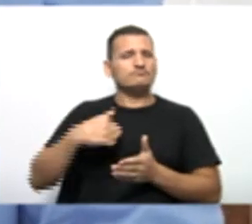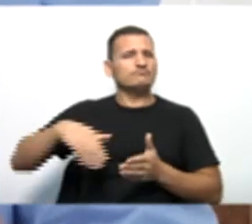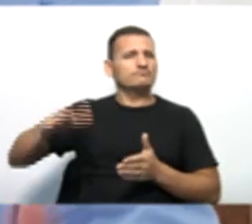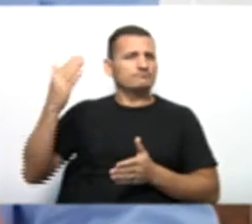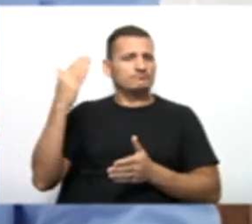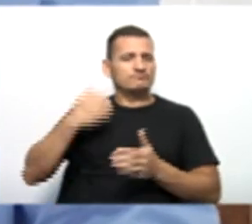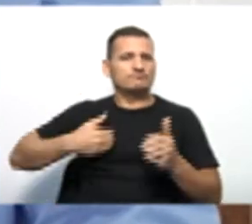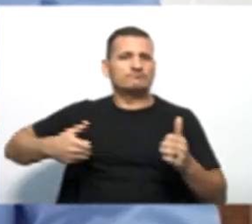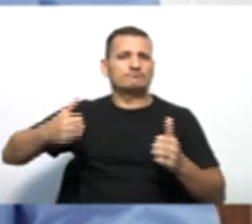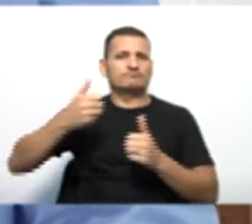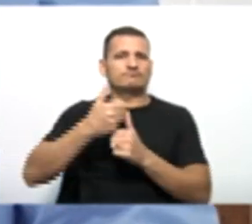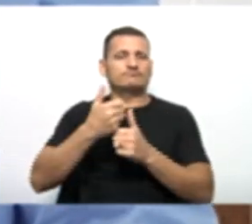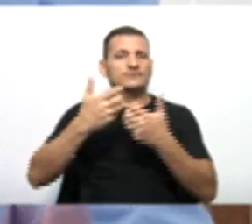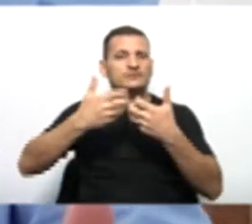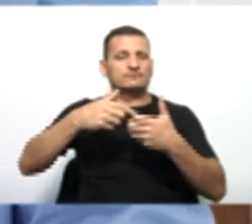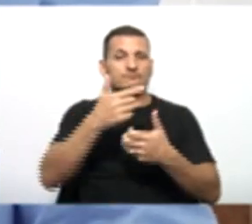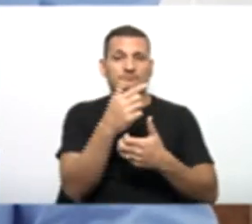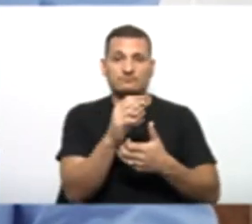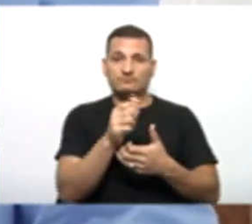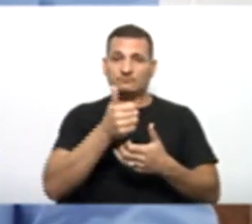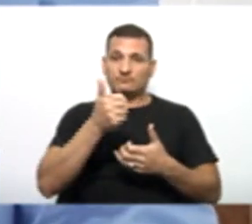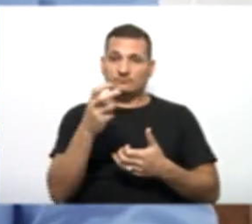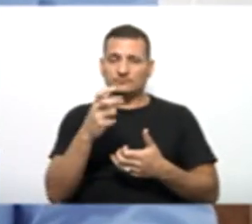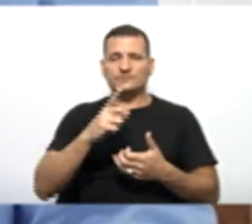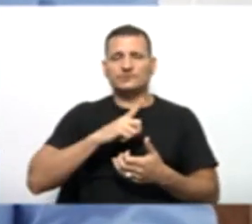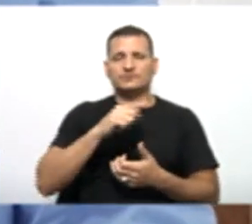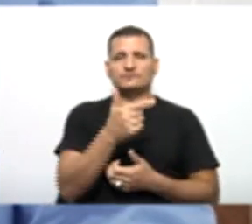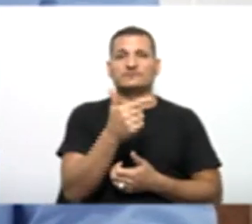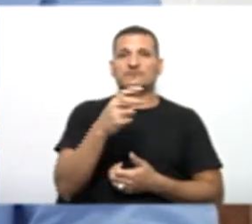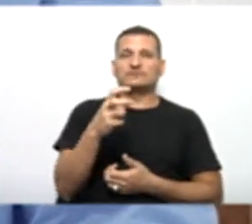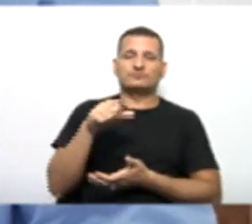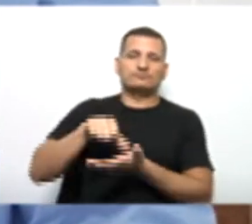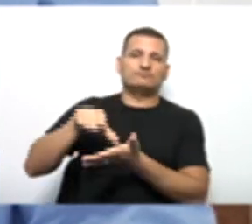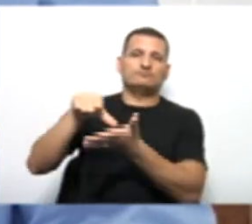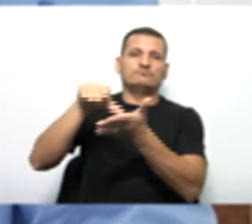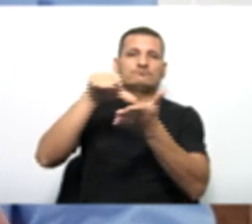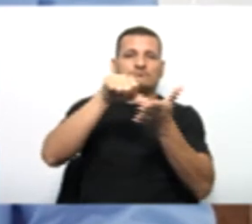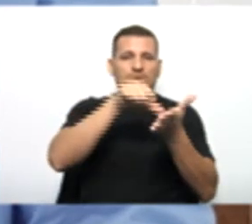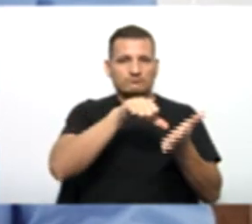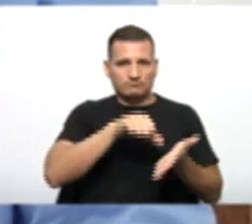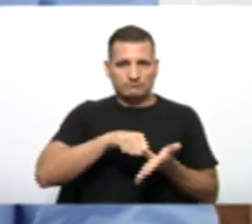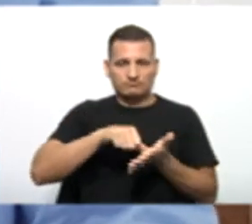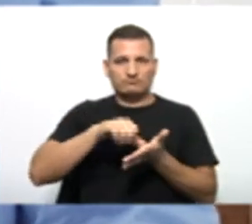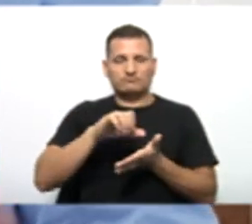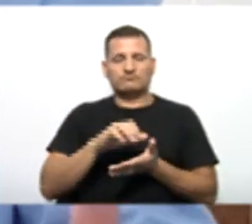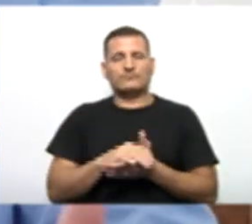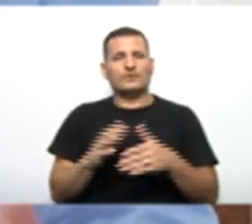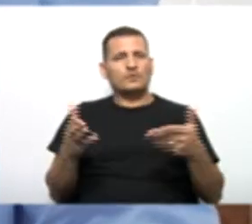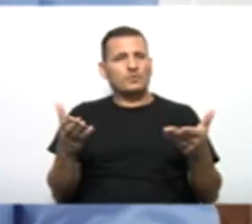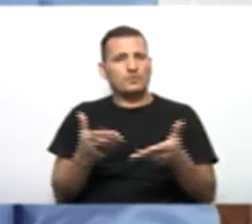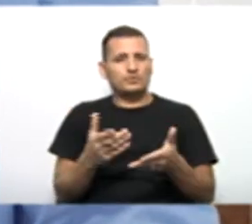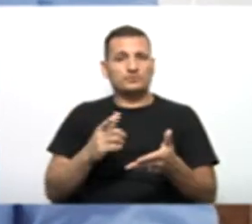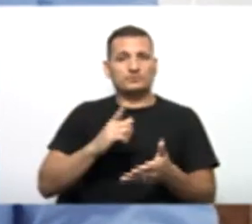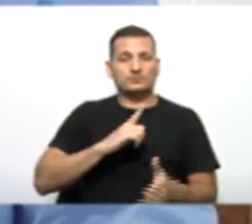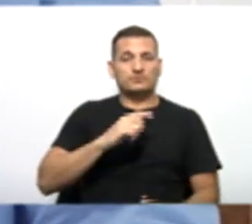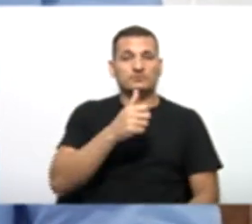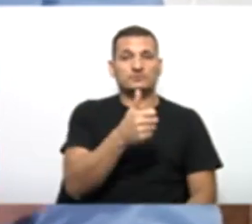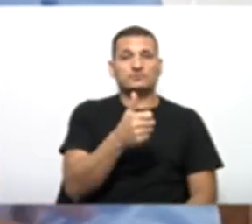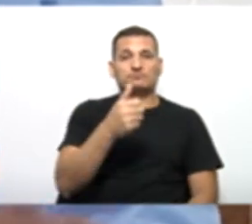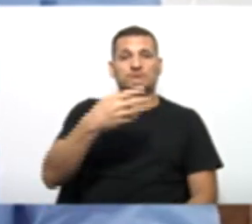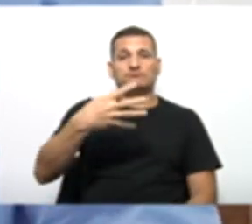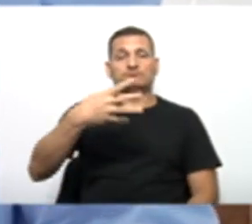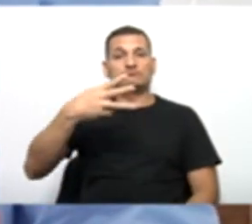em 2015, existiam 25 polos de EAD do Instituto. E hoje nós temos 143